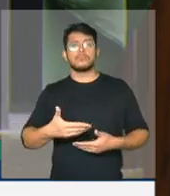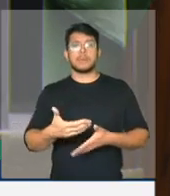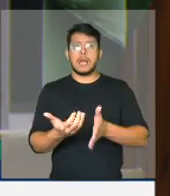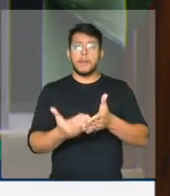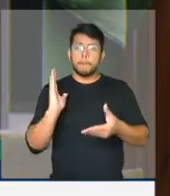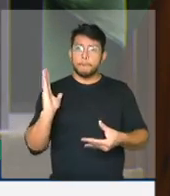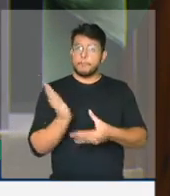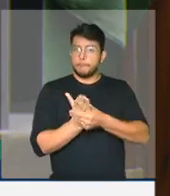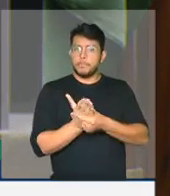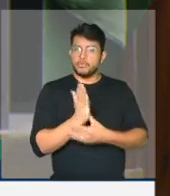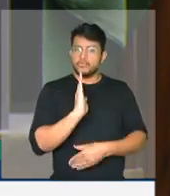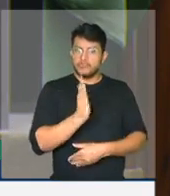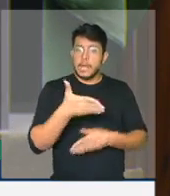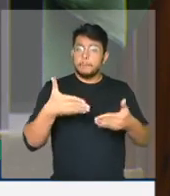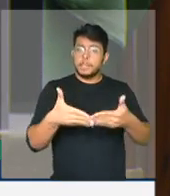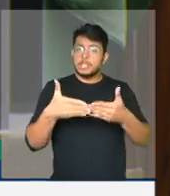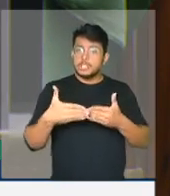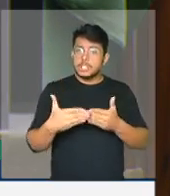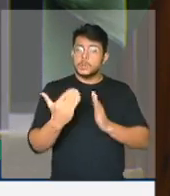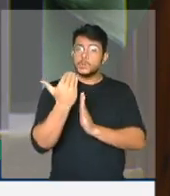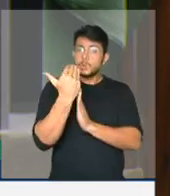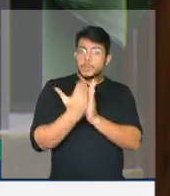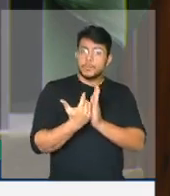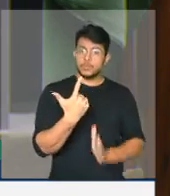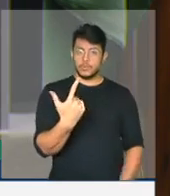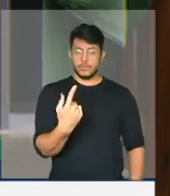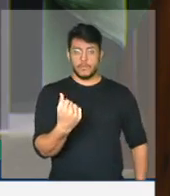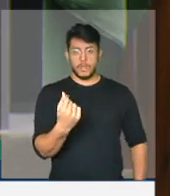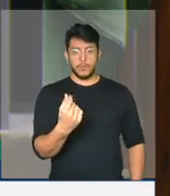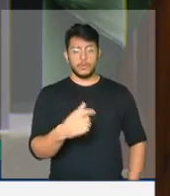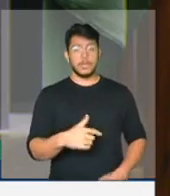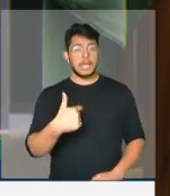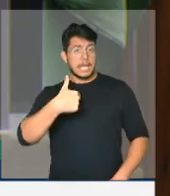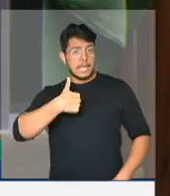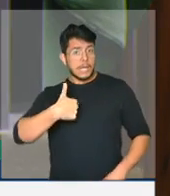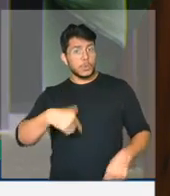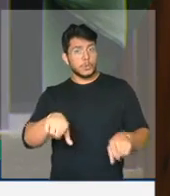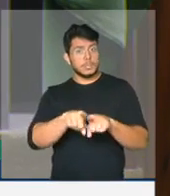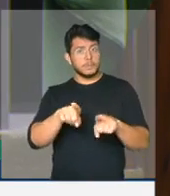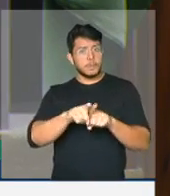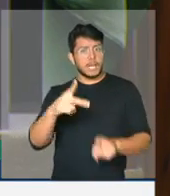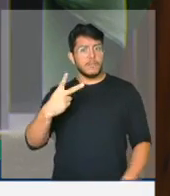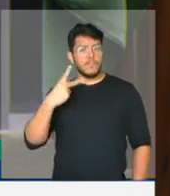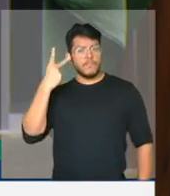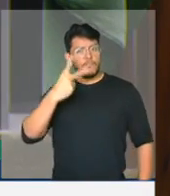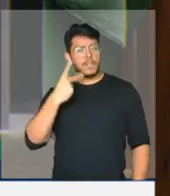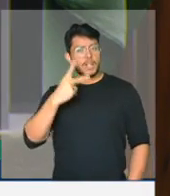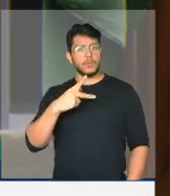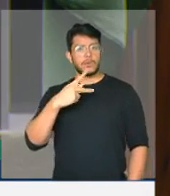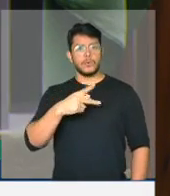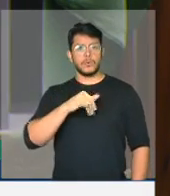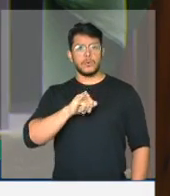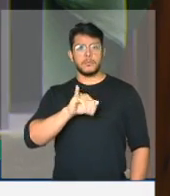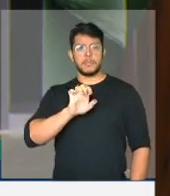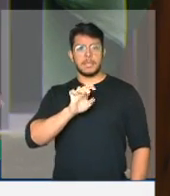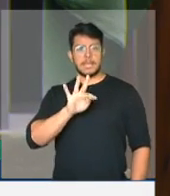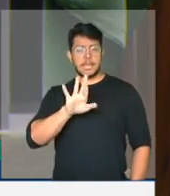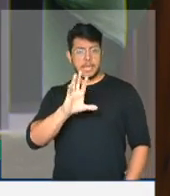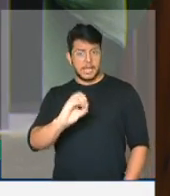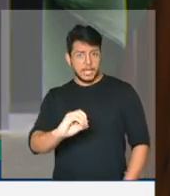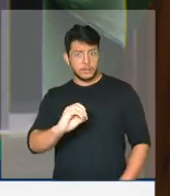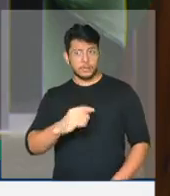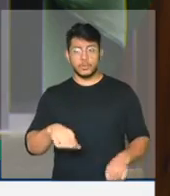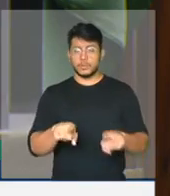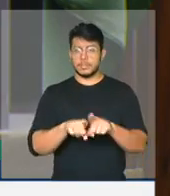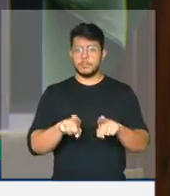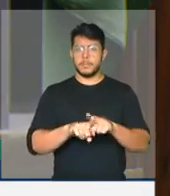dos combustíveis, junto com o vereador Pietro Arnaud, que é advogado no município de Ponta Grossa, junto com o